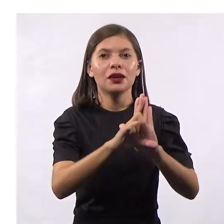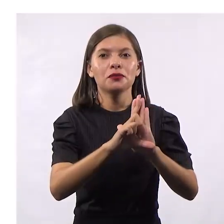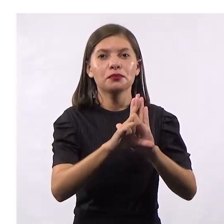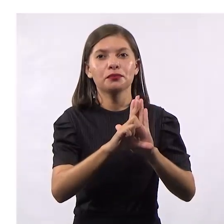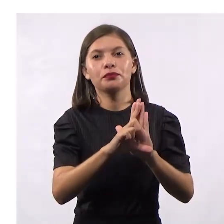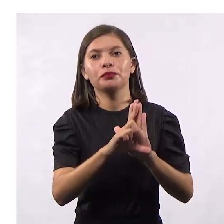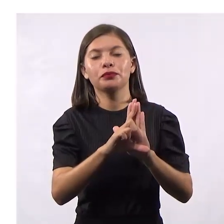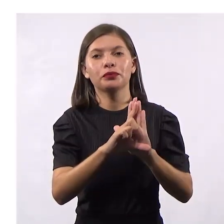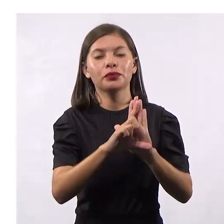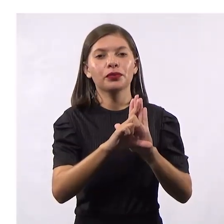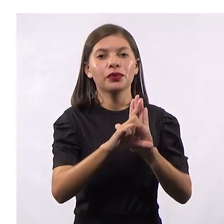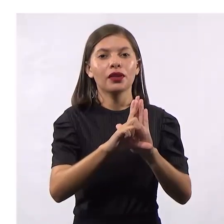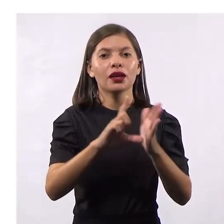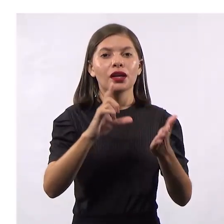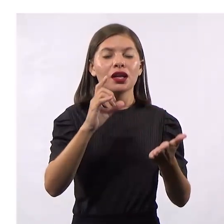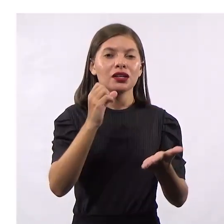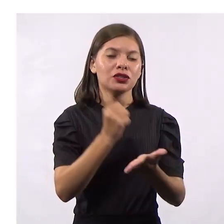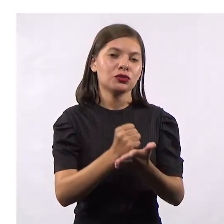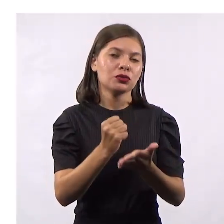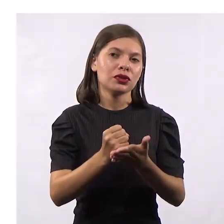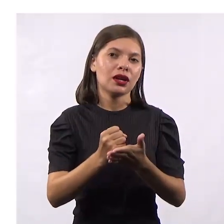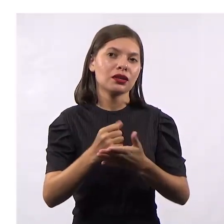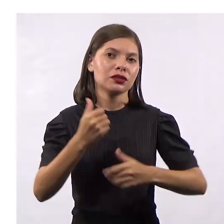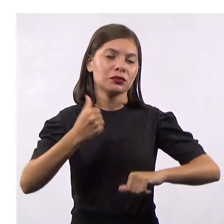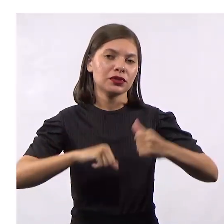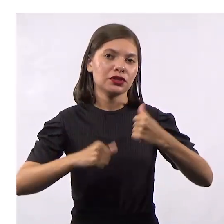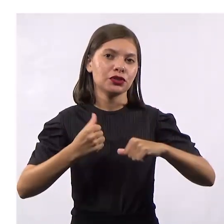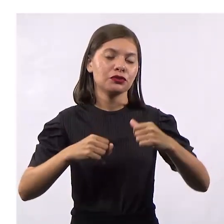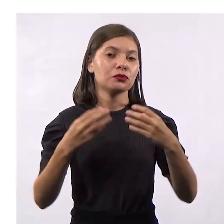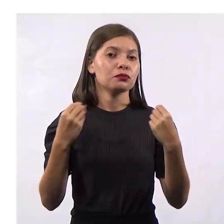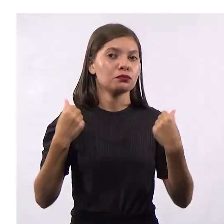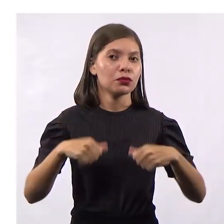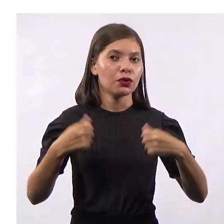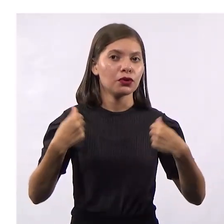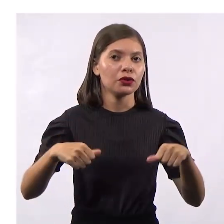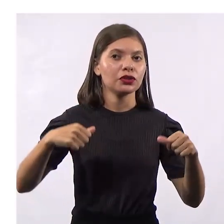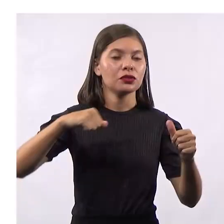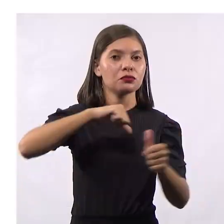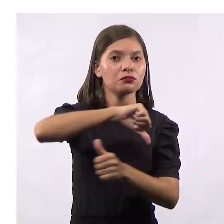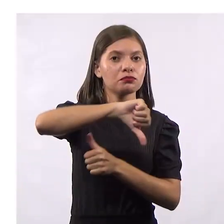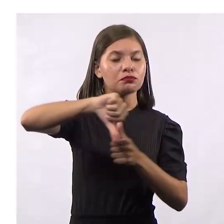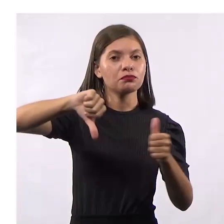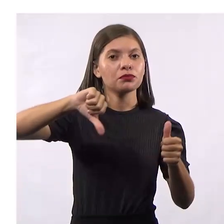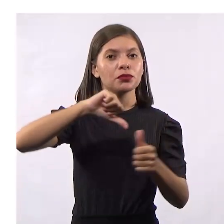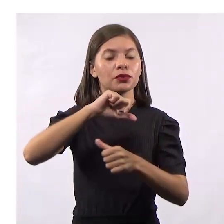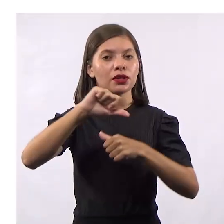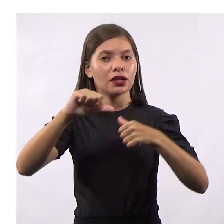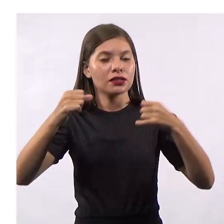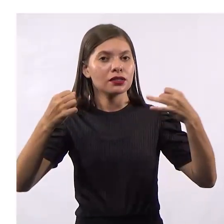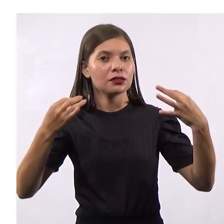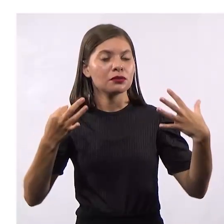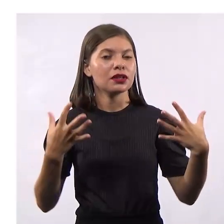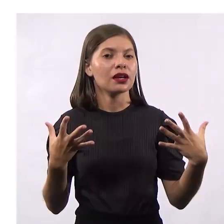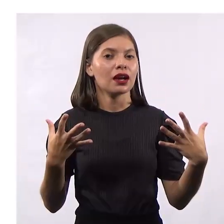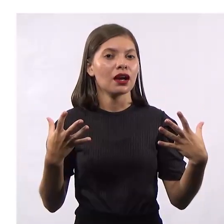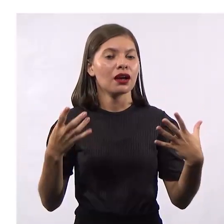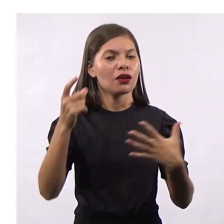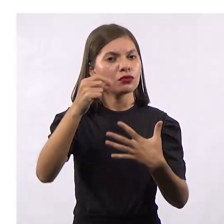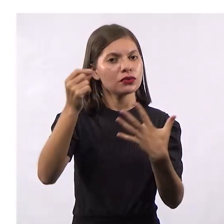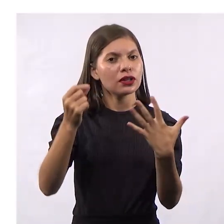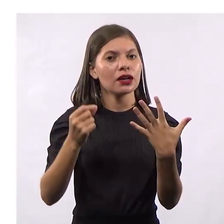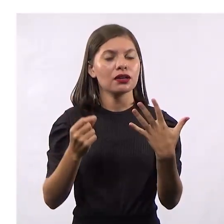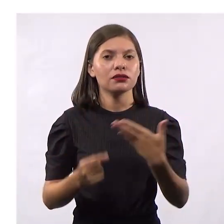de Licitações e Contratos Administrativos poderão ser alterados com as devidas justificativas nos seguintes